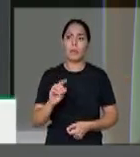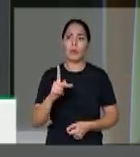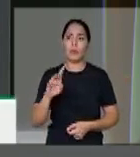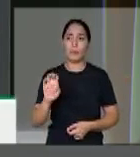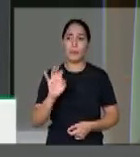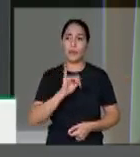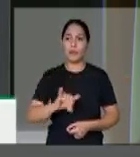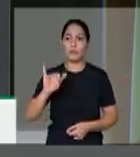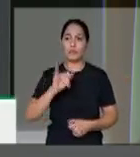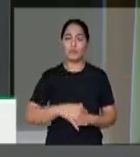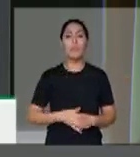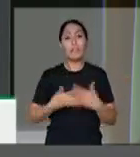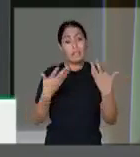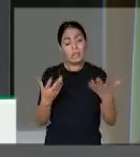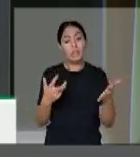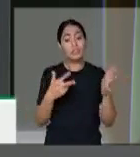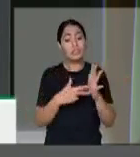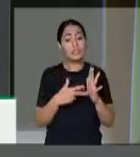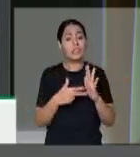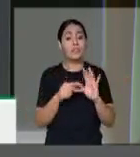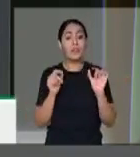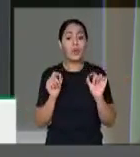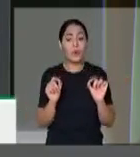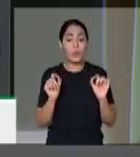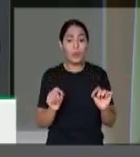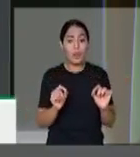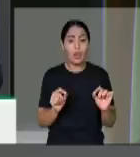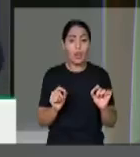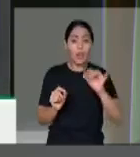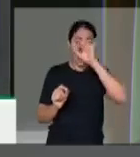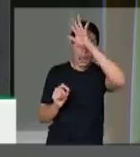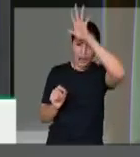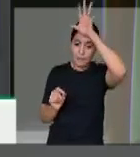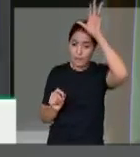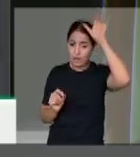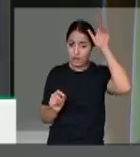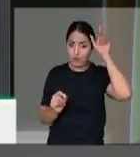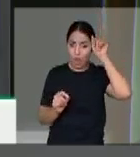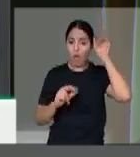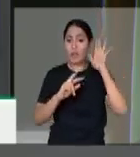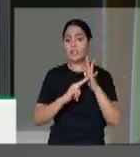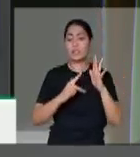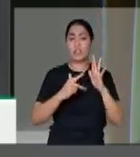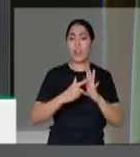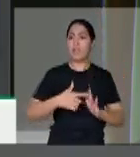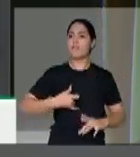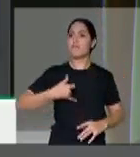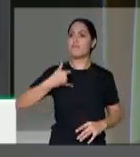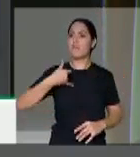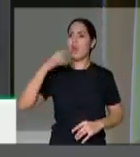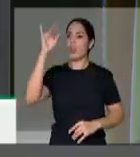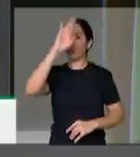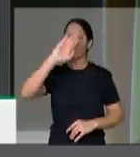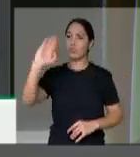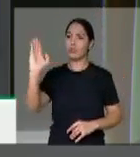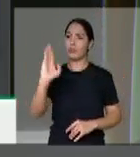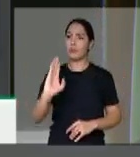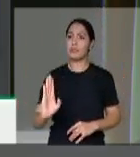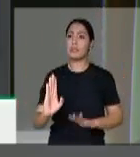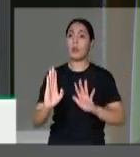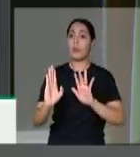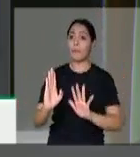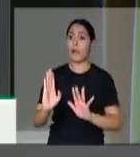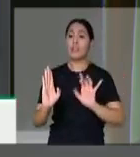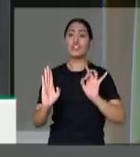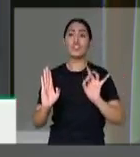tudo isso, a Amazônia, que já é considerada um grande orgulho nacional, só poderá continuar sendo um